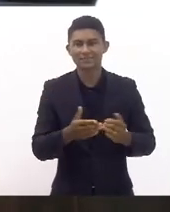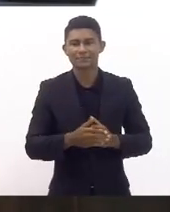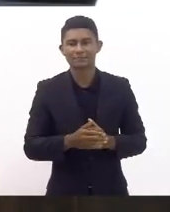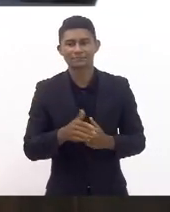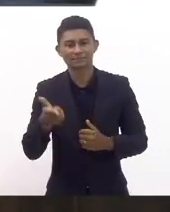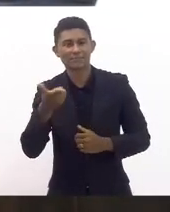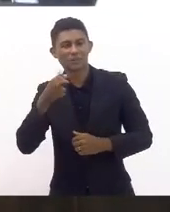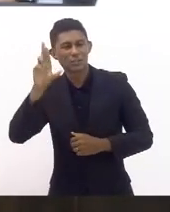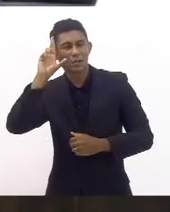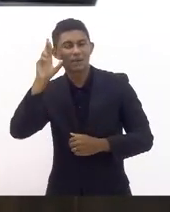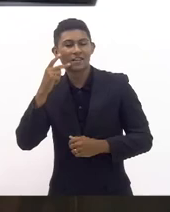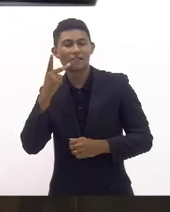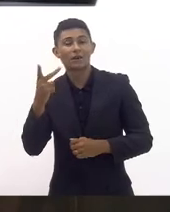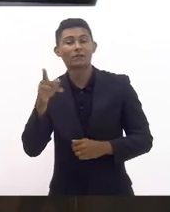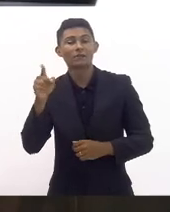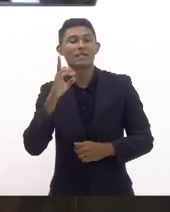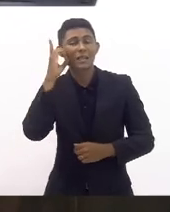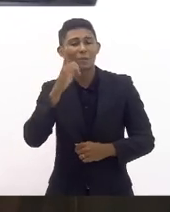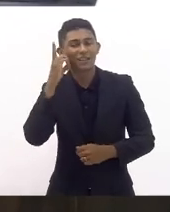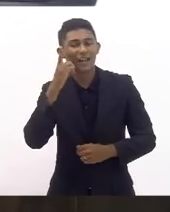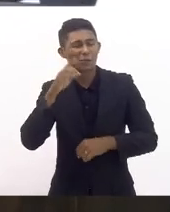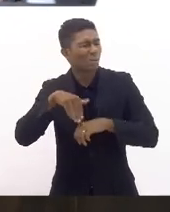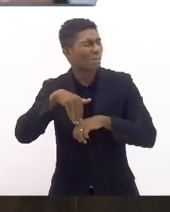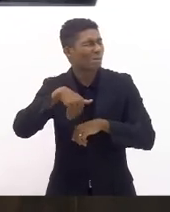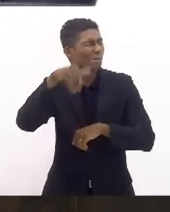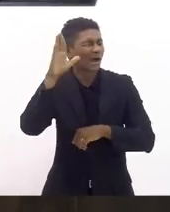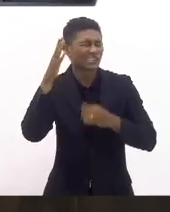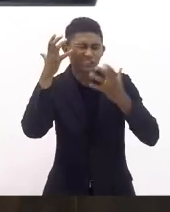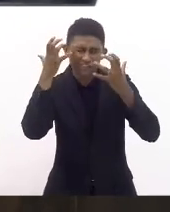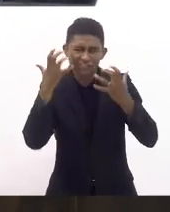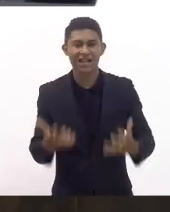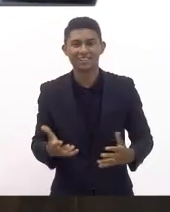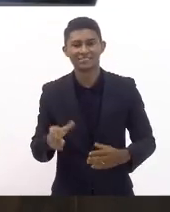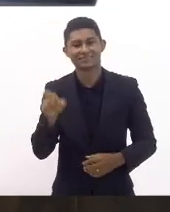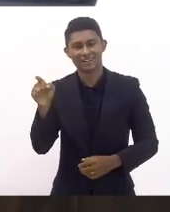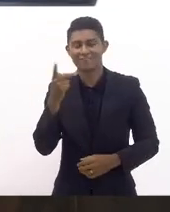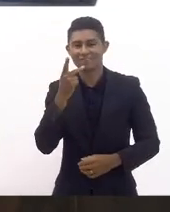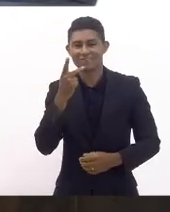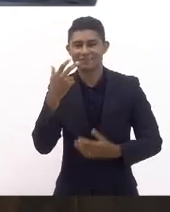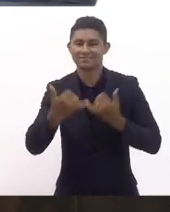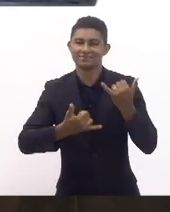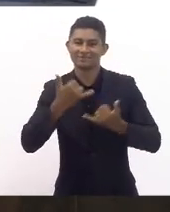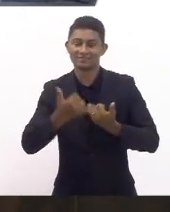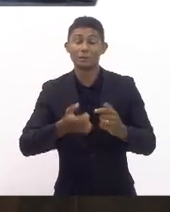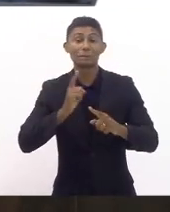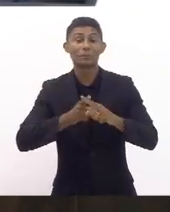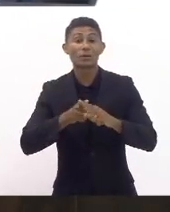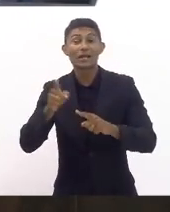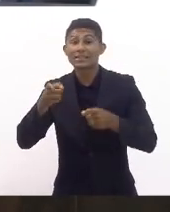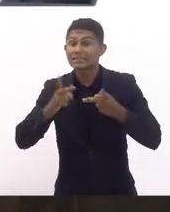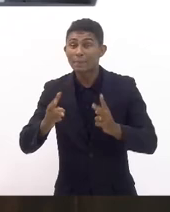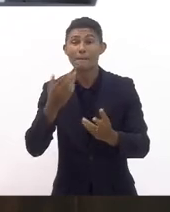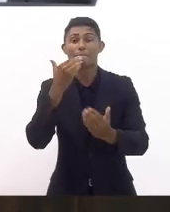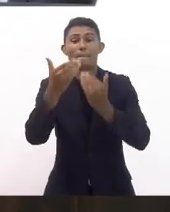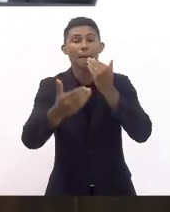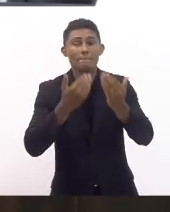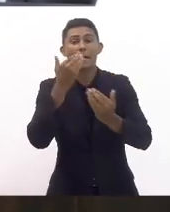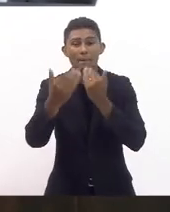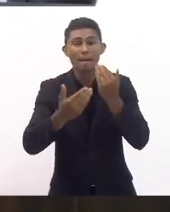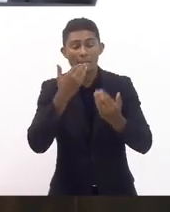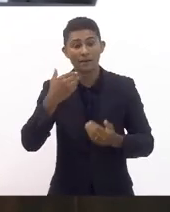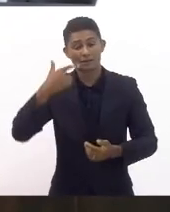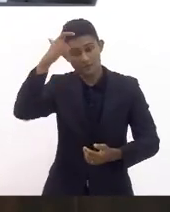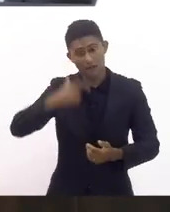Rosenberg, eu digo sempre que ele é o deputado mais chato que tem na face da Terra, porque ele pede o tempo todo.